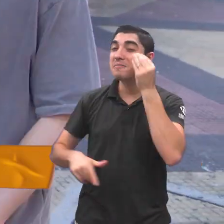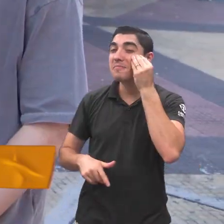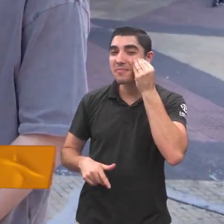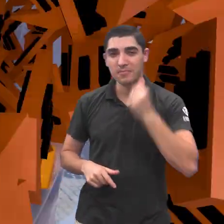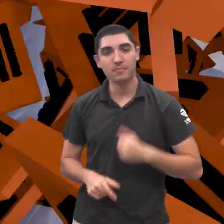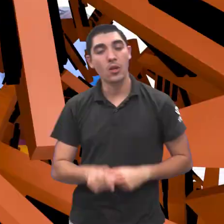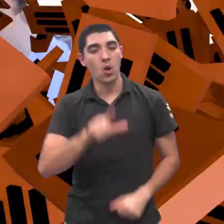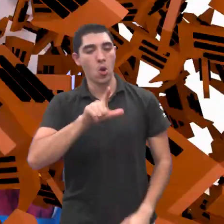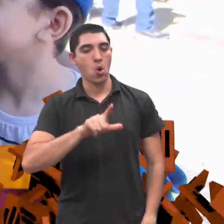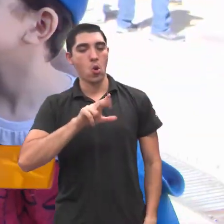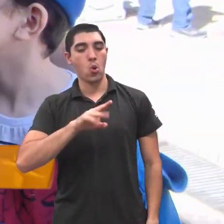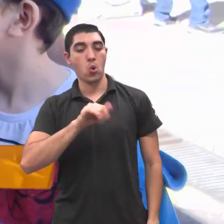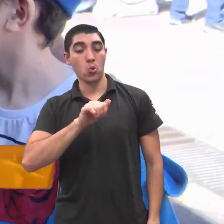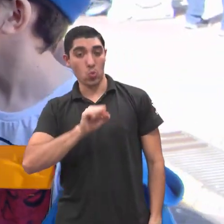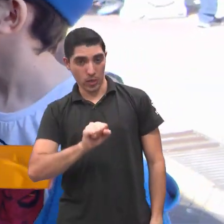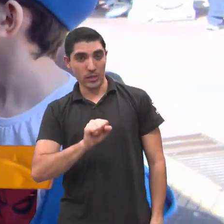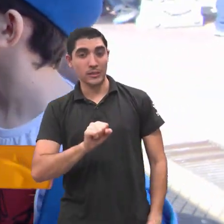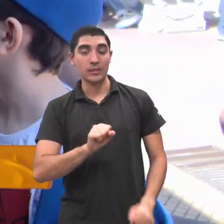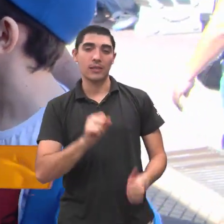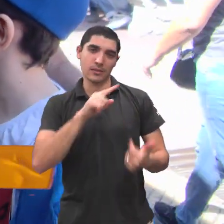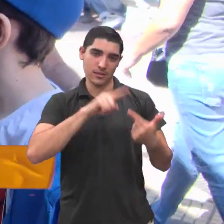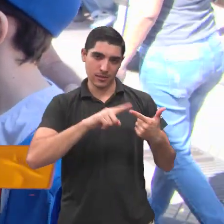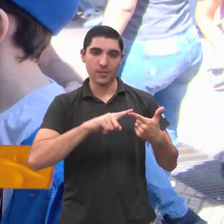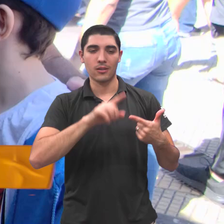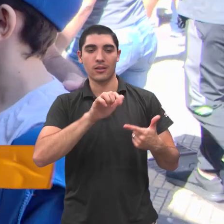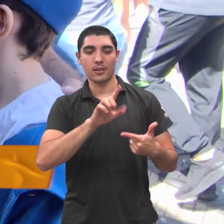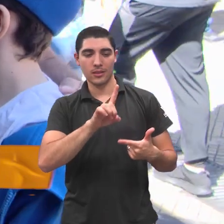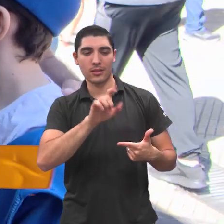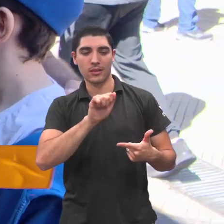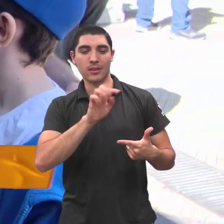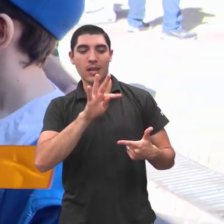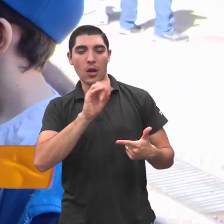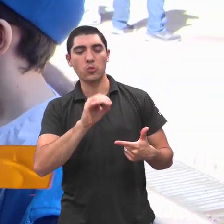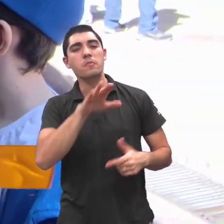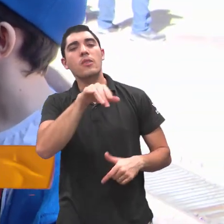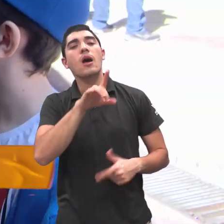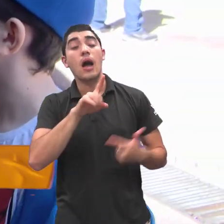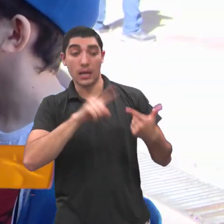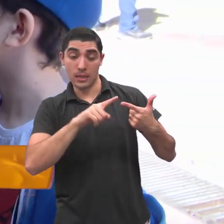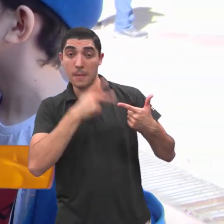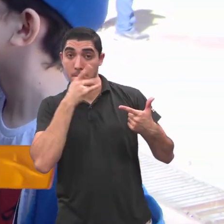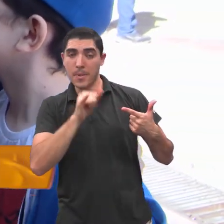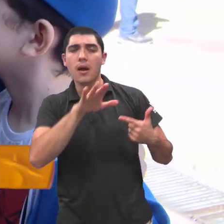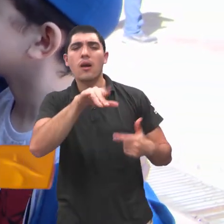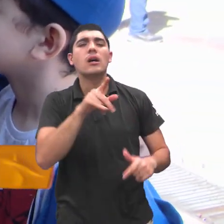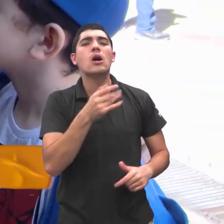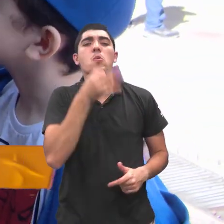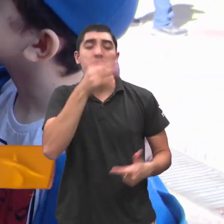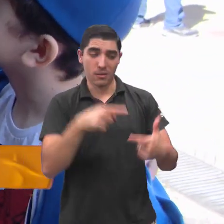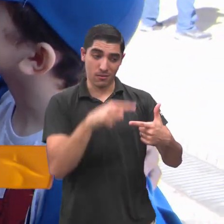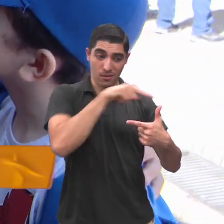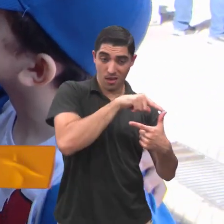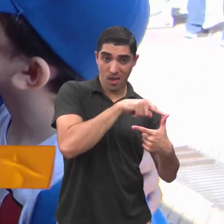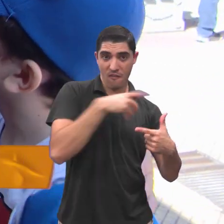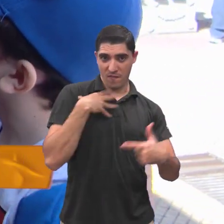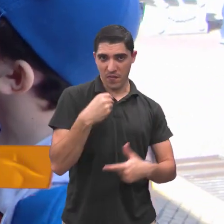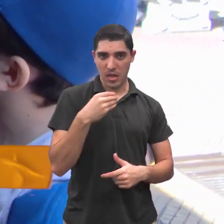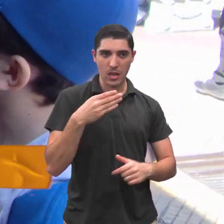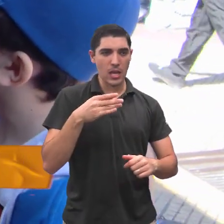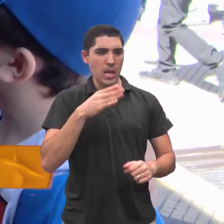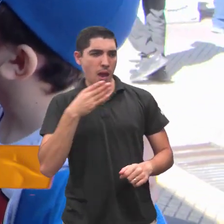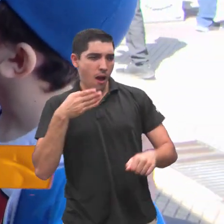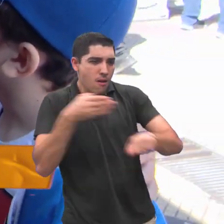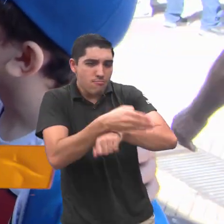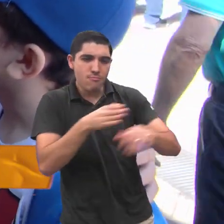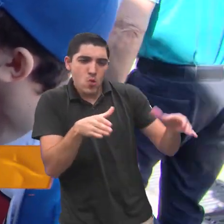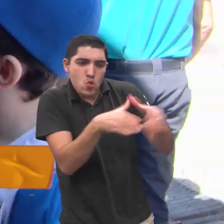que elas acham. Lucas e Dalmo, deixa eu perguntar aqui primeiro pro pai. Dalmo, você acha que seria interessante o Lucas, por exemplo, entrar num